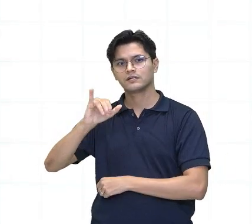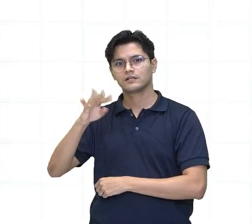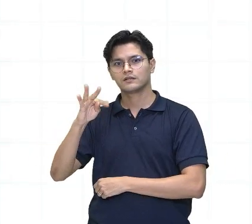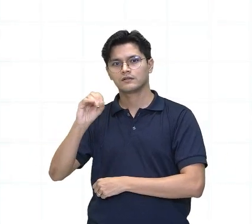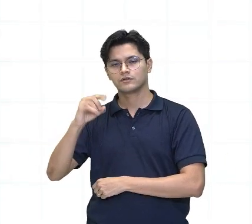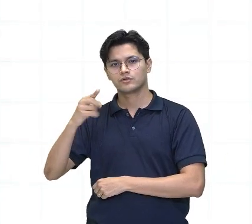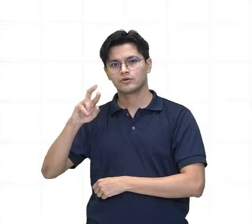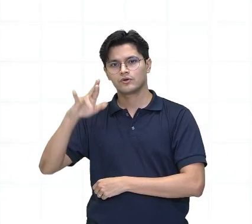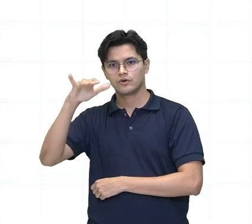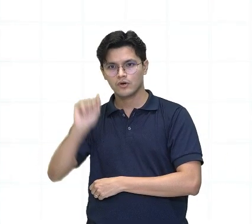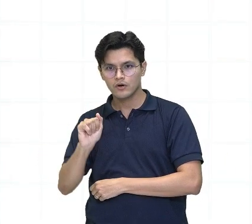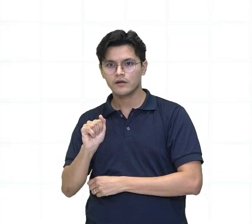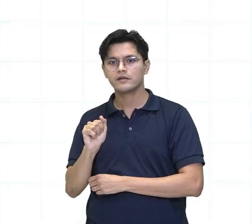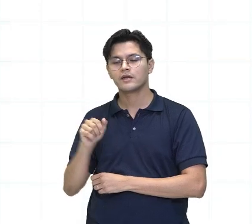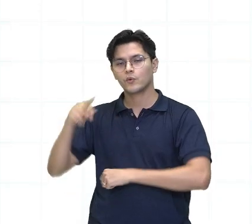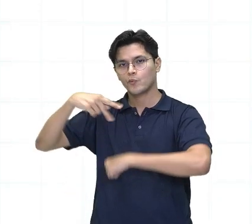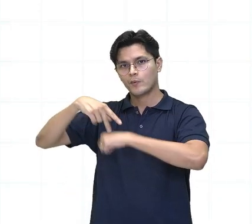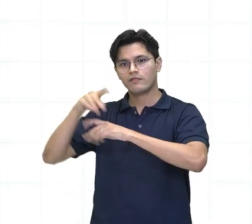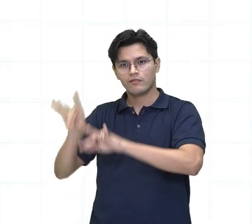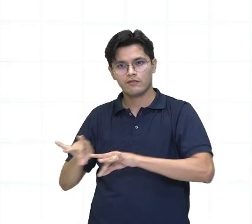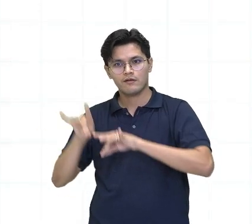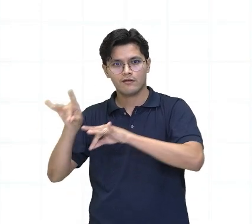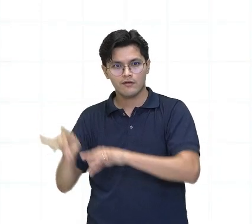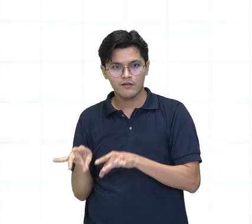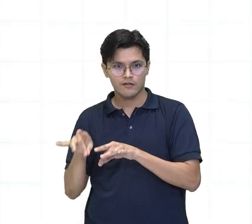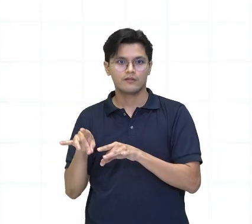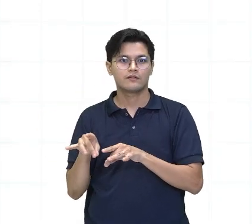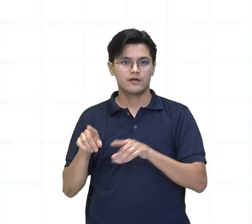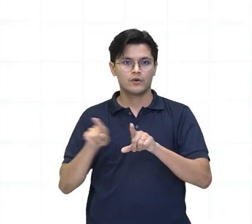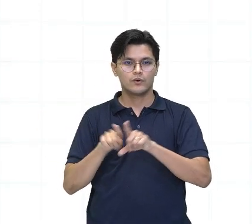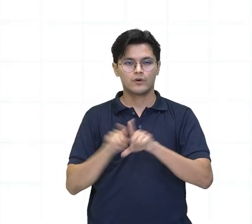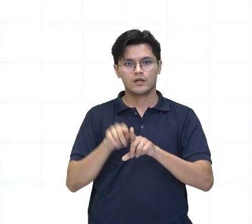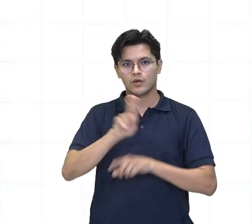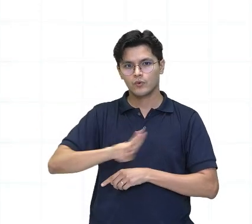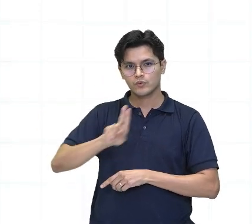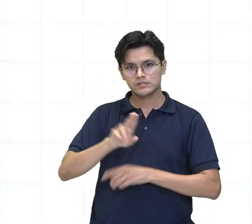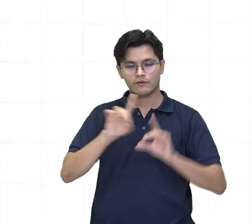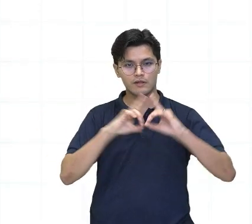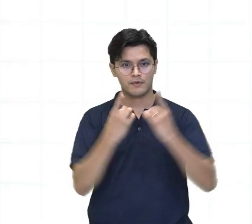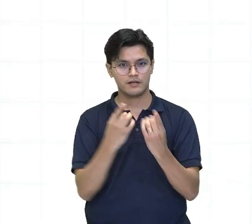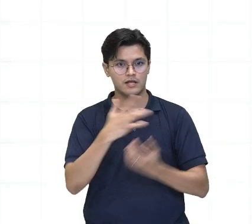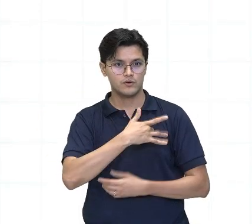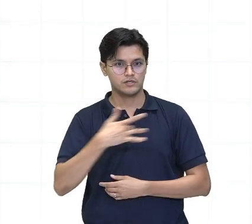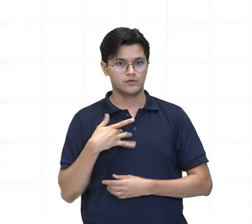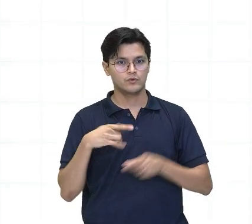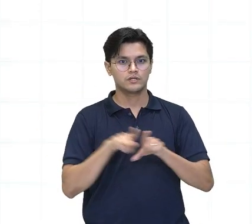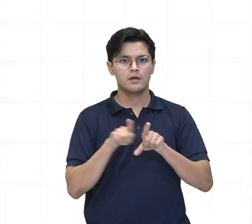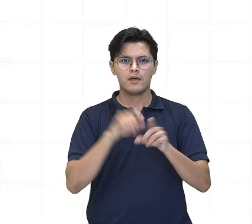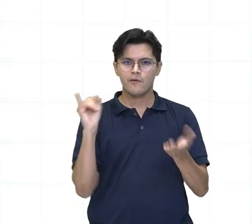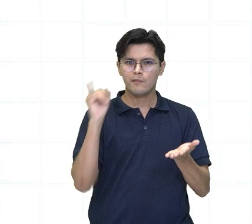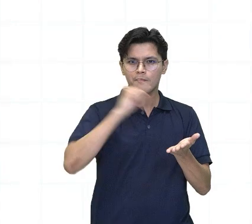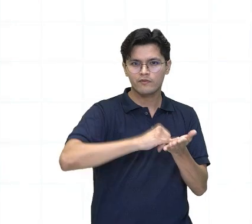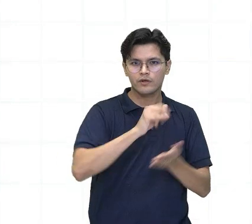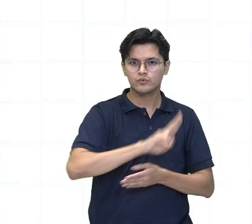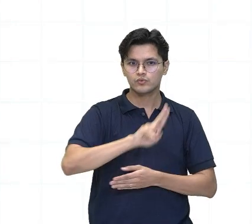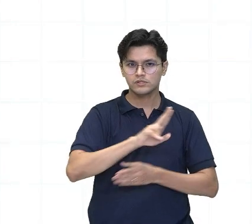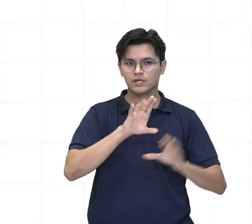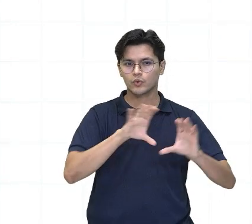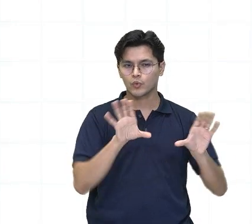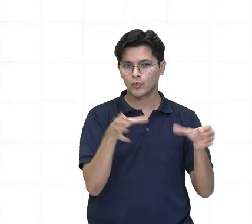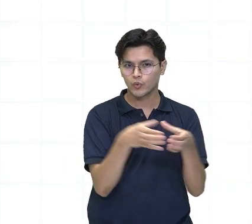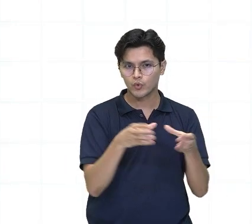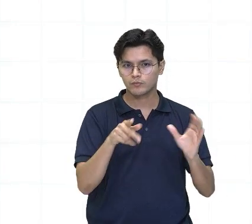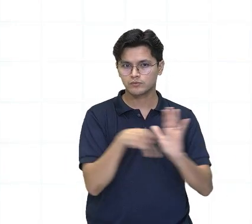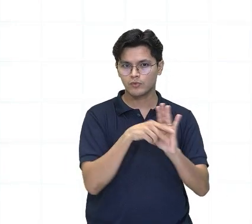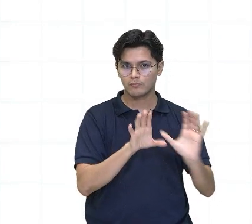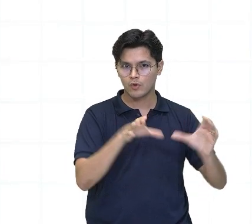pelo Departamento de Saúde e implementado por meio de conselhos locais que atuam para reduzir as doenças